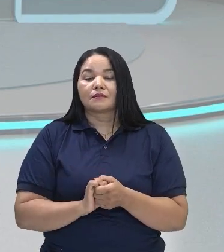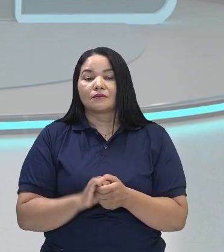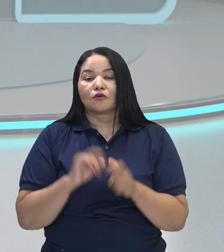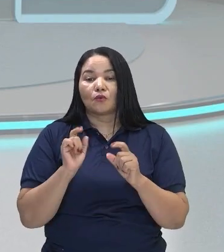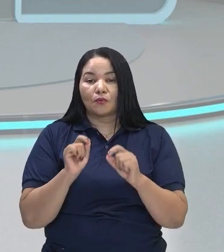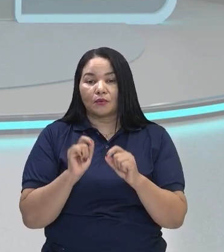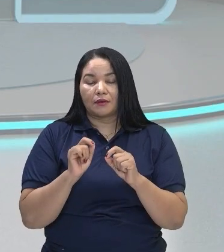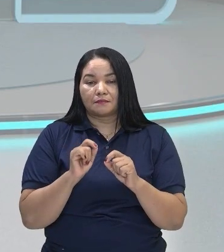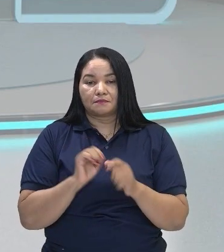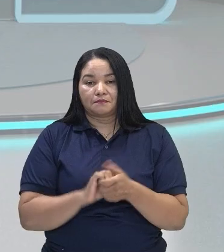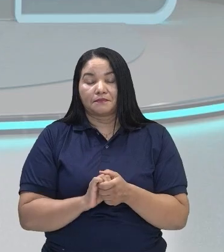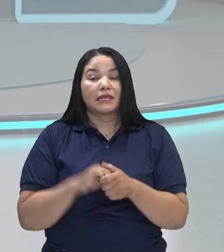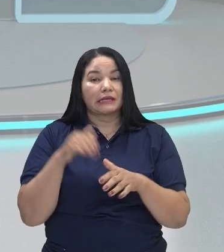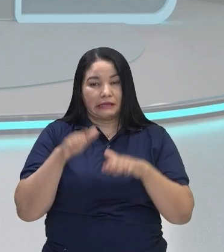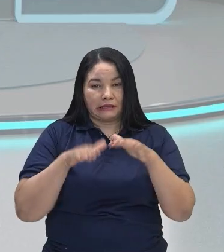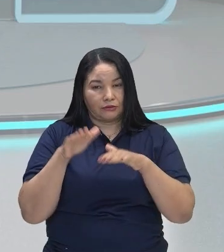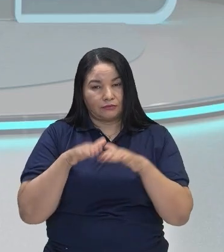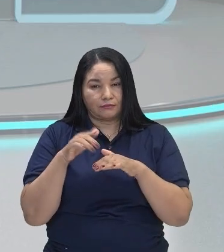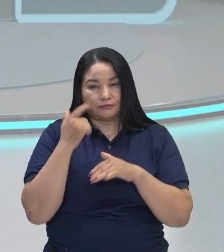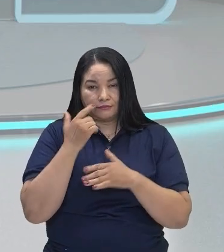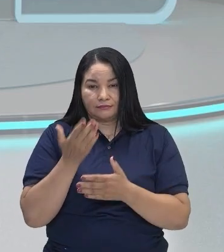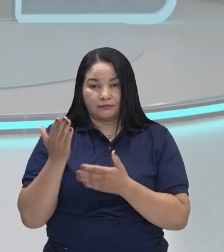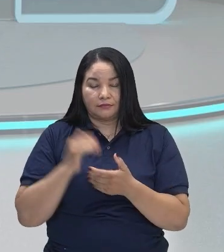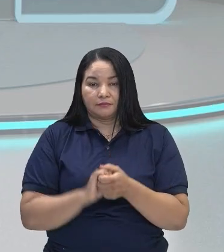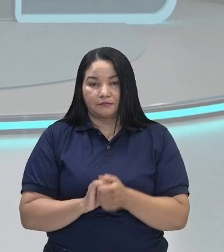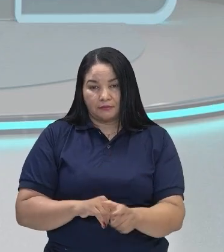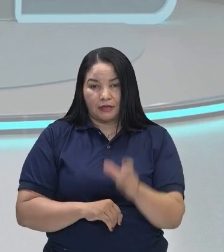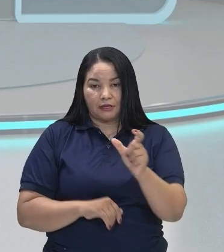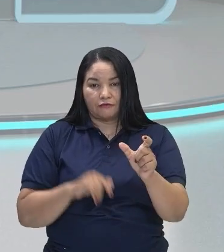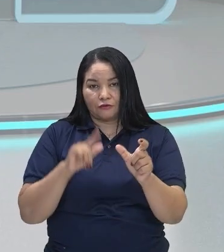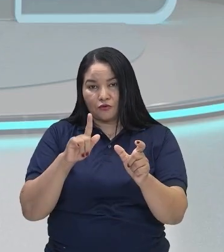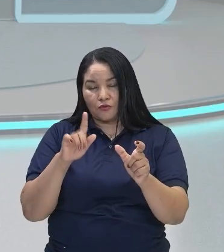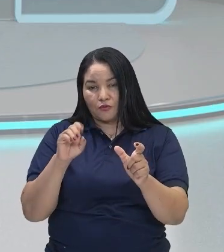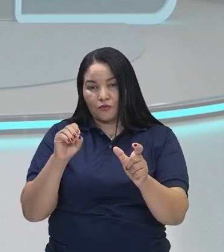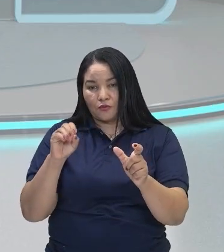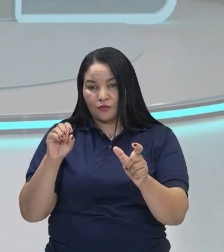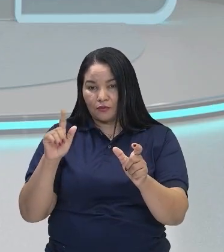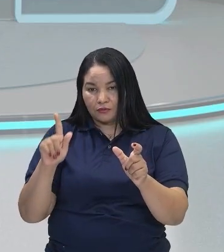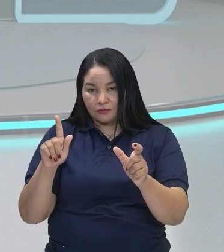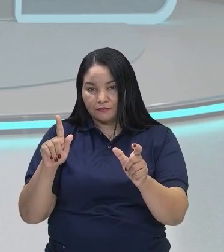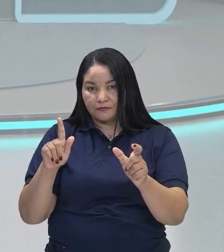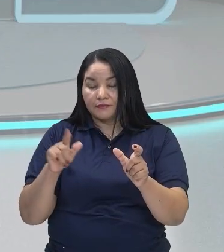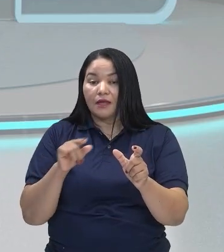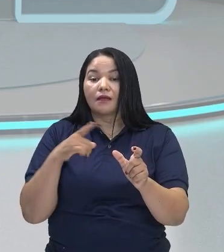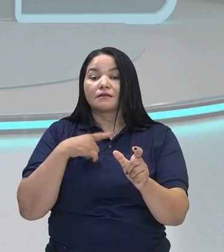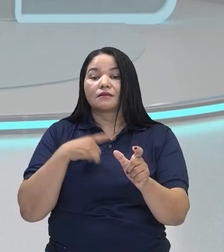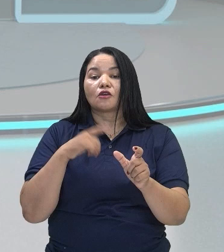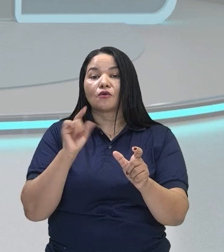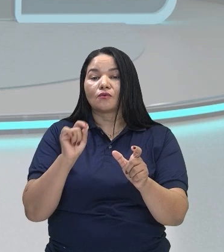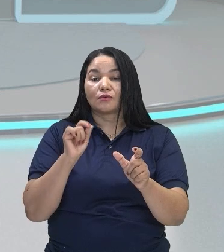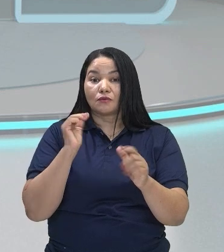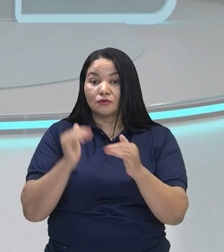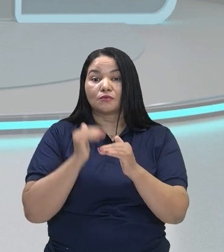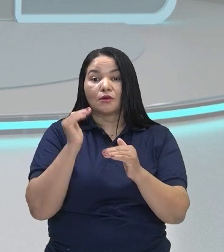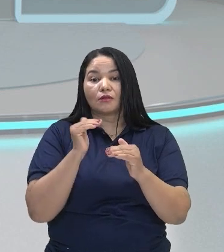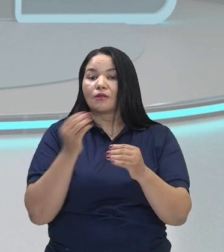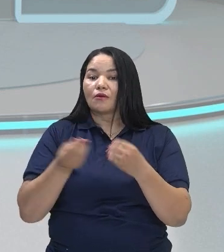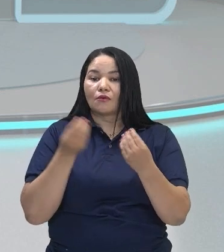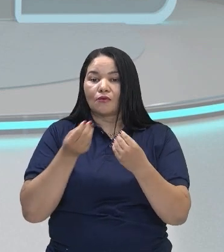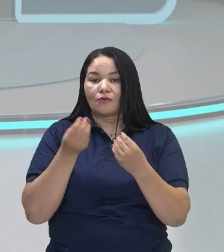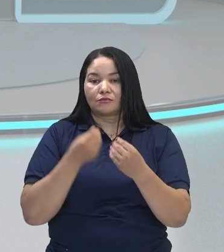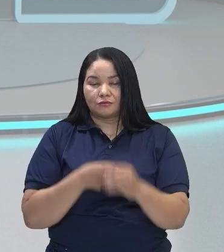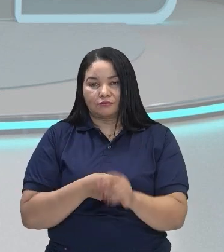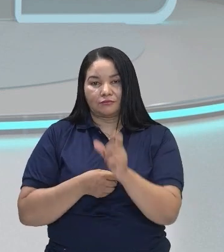superlativo irregular. É o caso de good, tá? Good, eu vou ter sua forma de superlativo em the